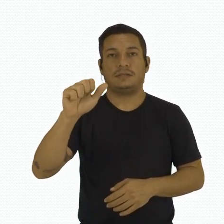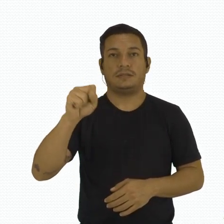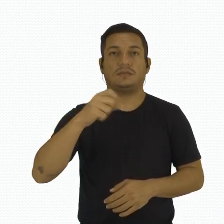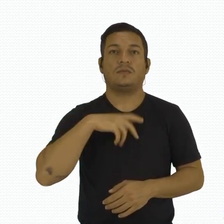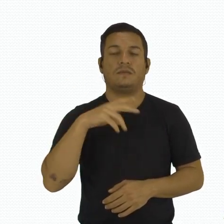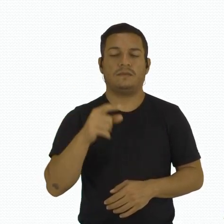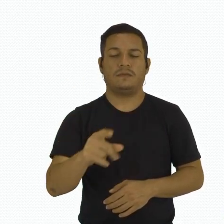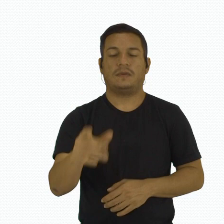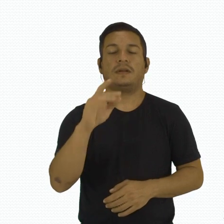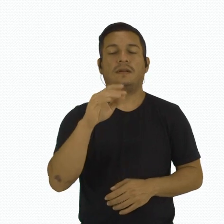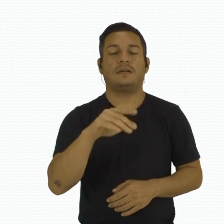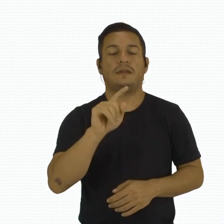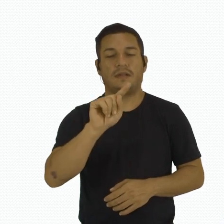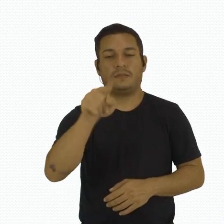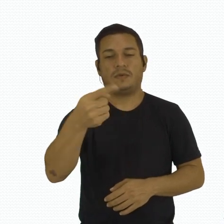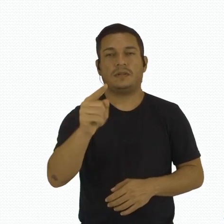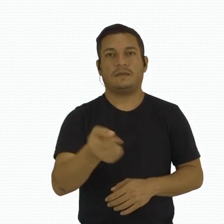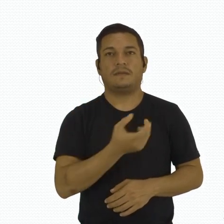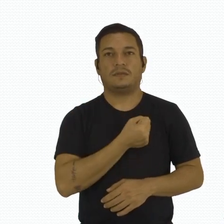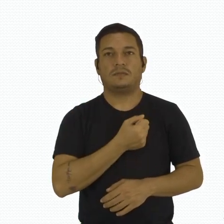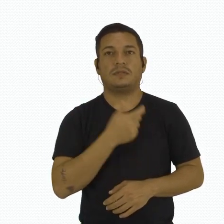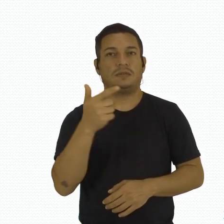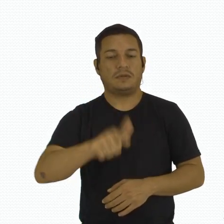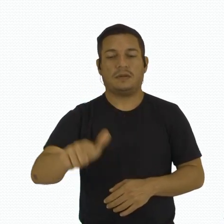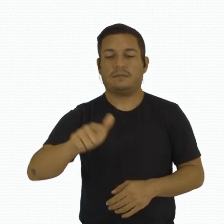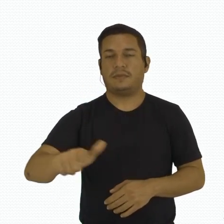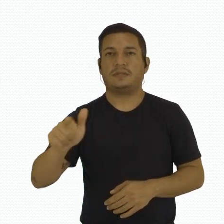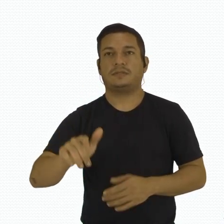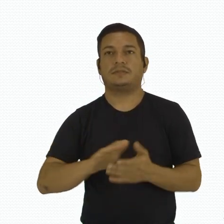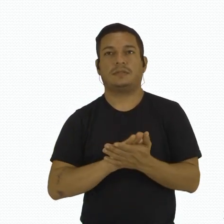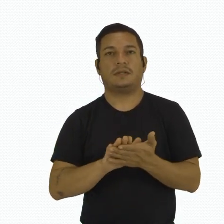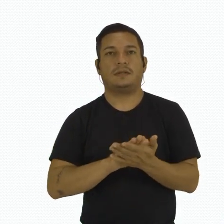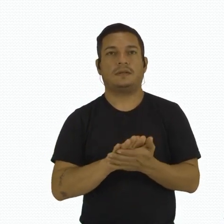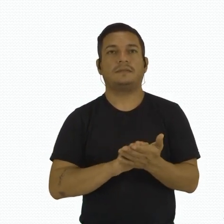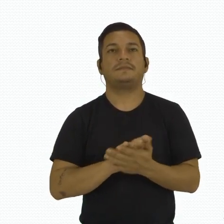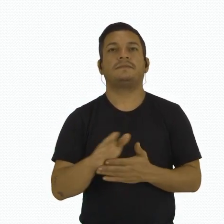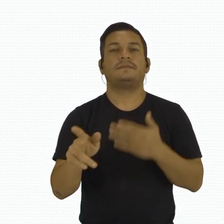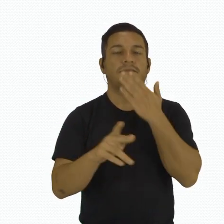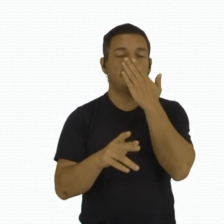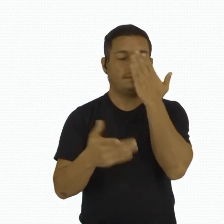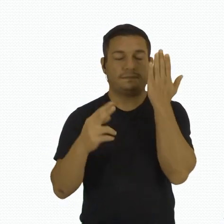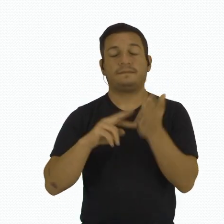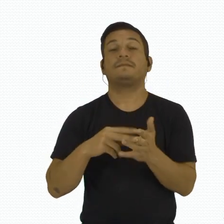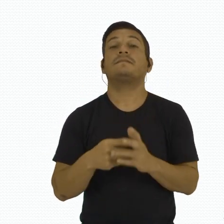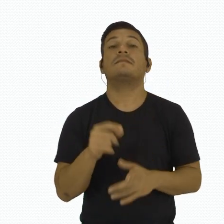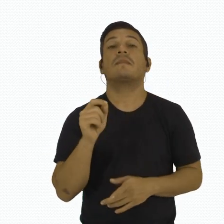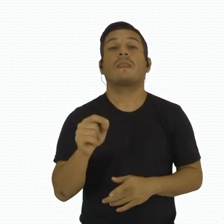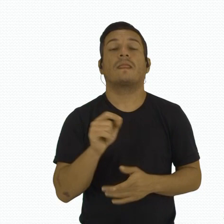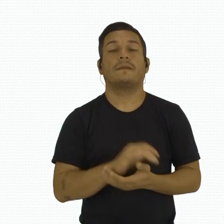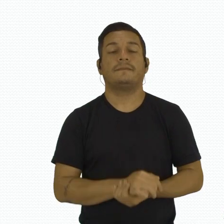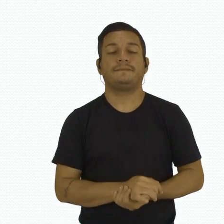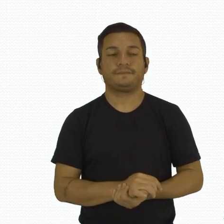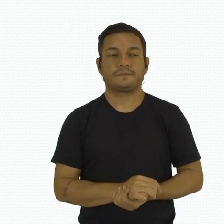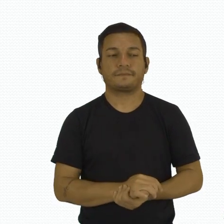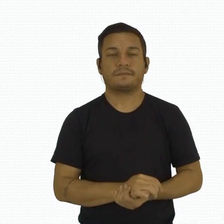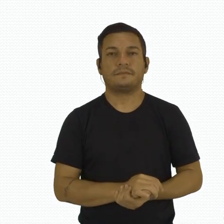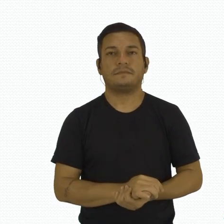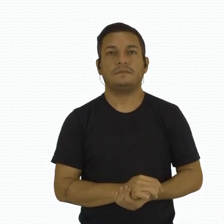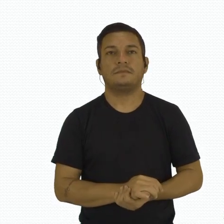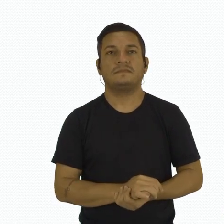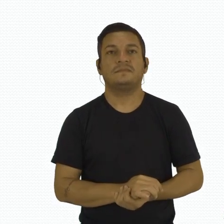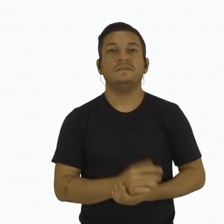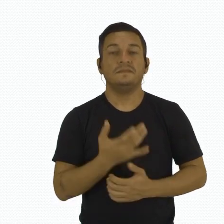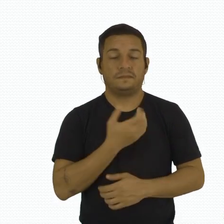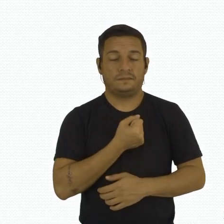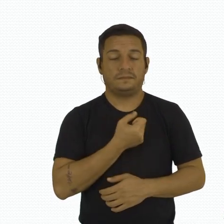infinitas casas após a vírgula que não se repetem periodicamente. Professor, o que isso quer dizer? Vamos lá. Recapitulando,